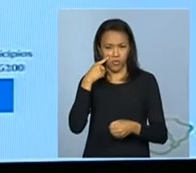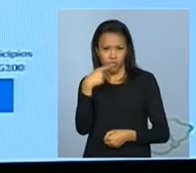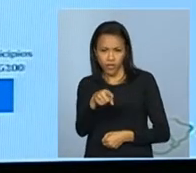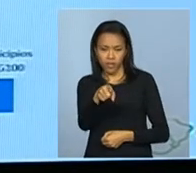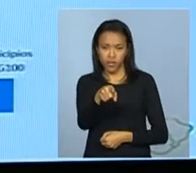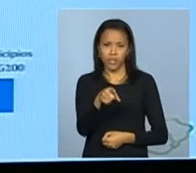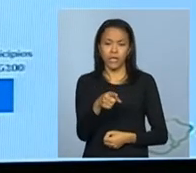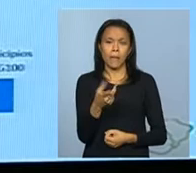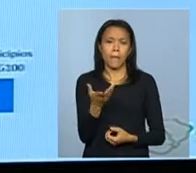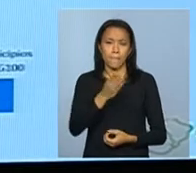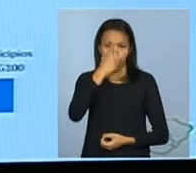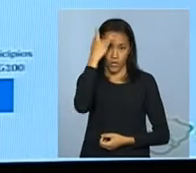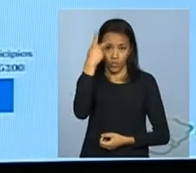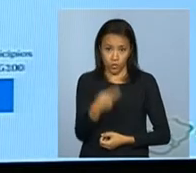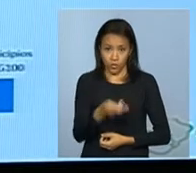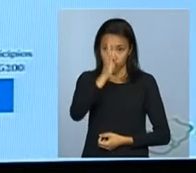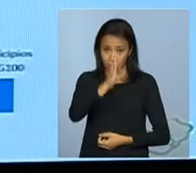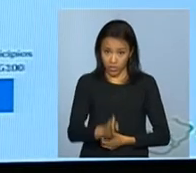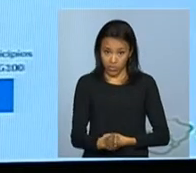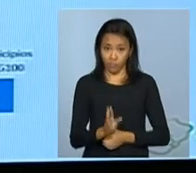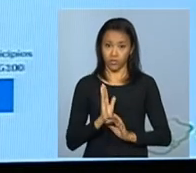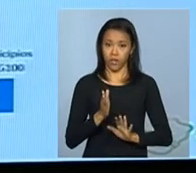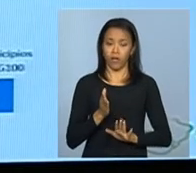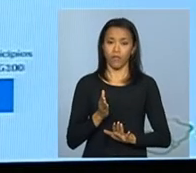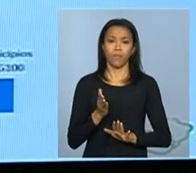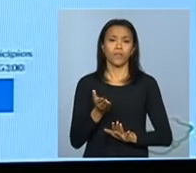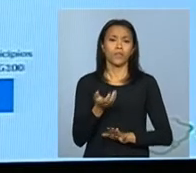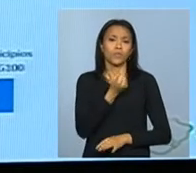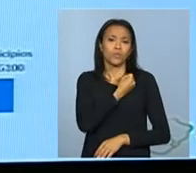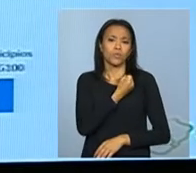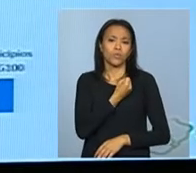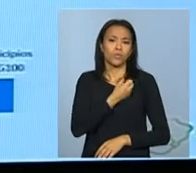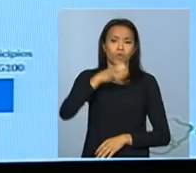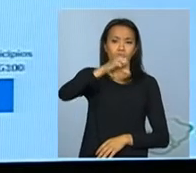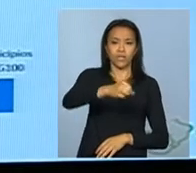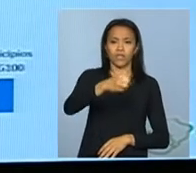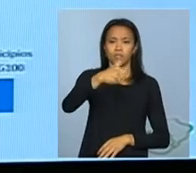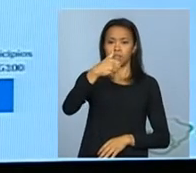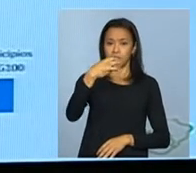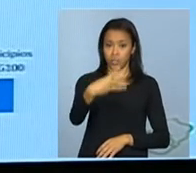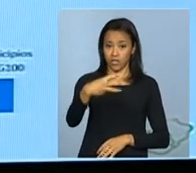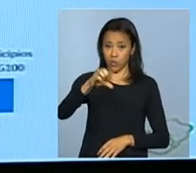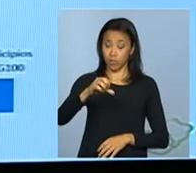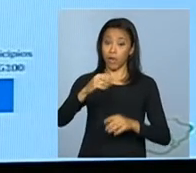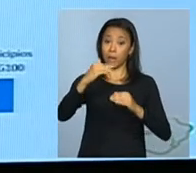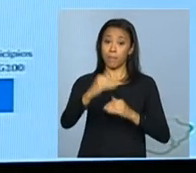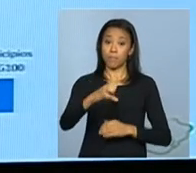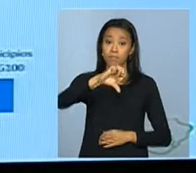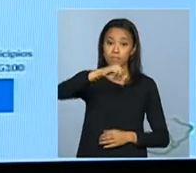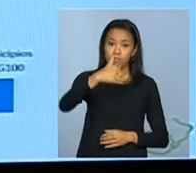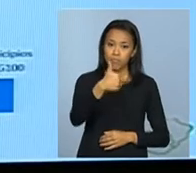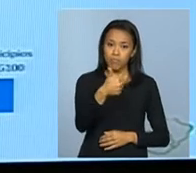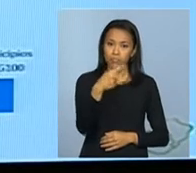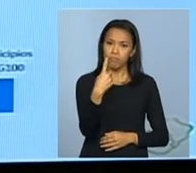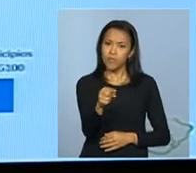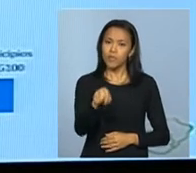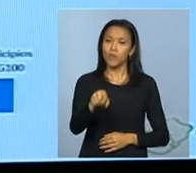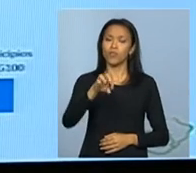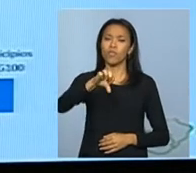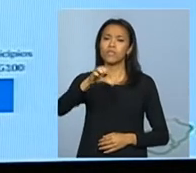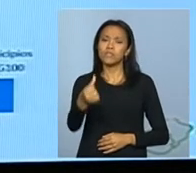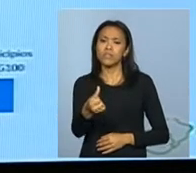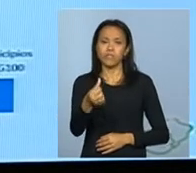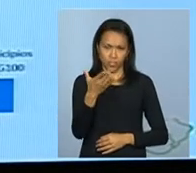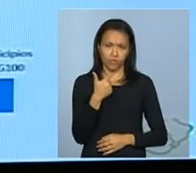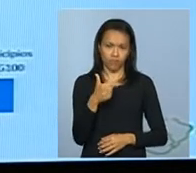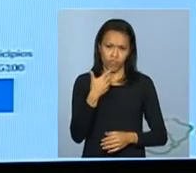de brasileiros remanescentes daquele número de 938 para 1.096 com a opção que a gente falou bem